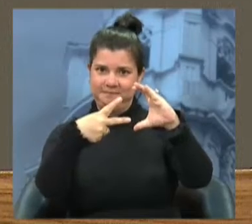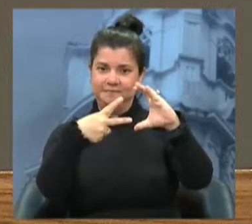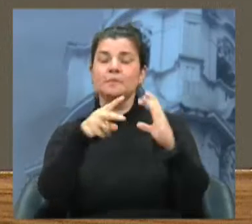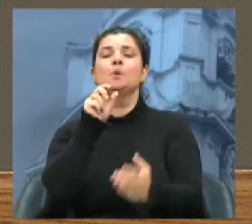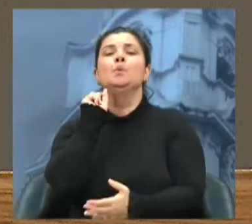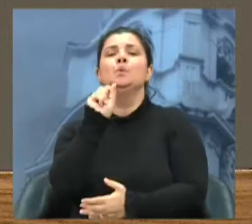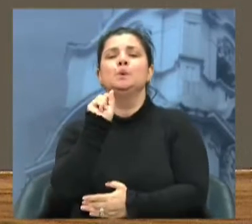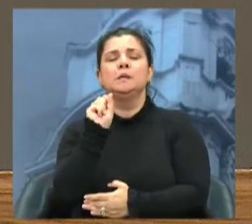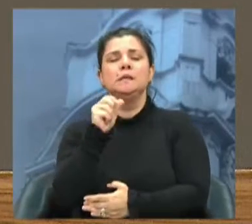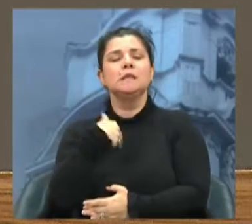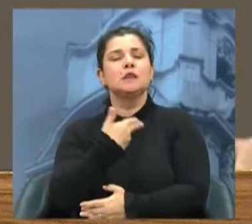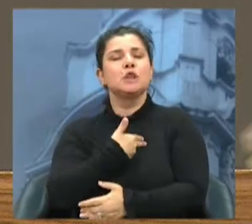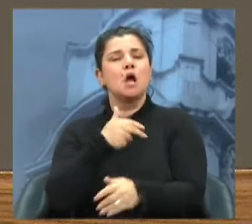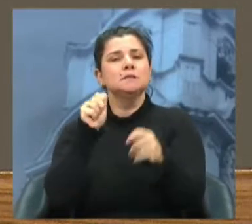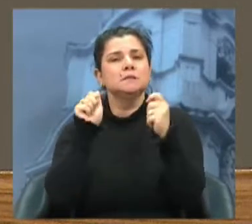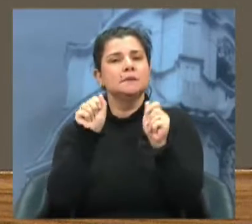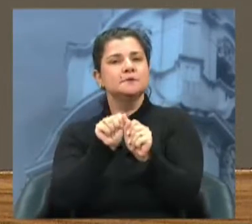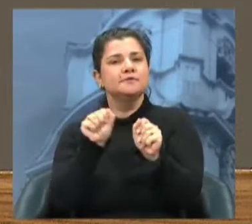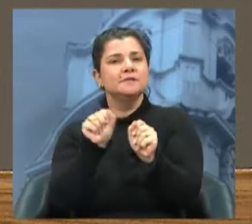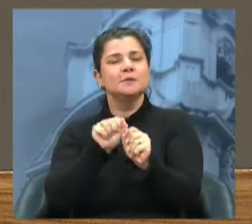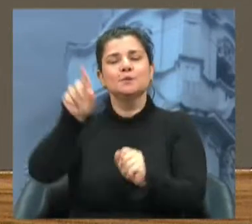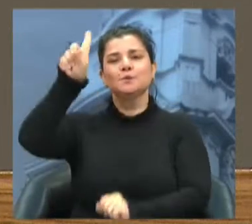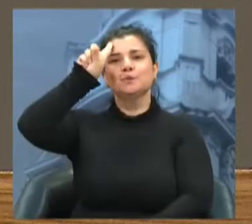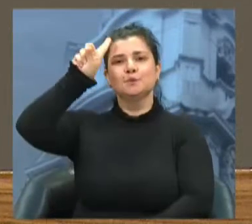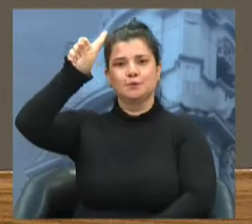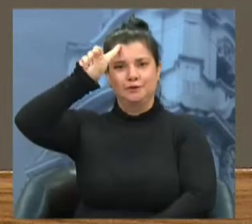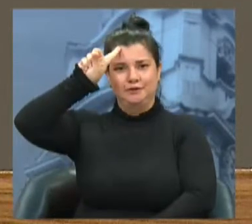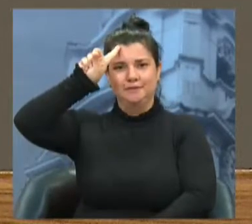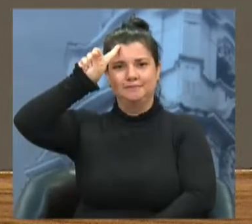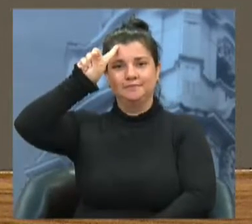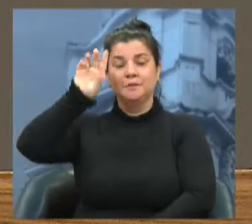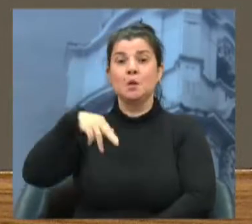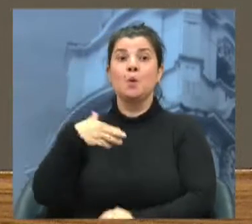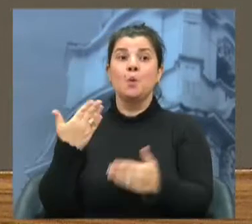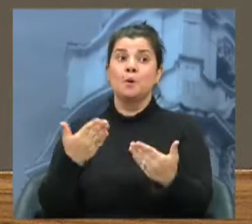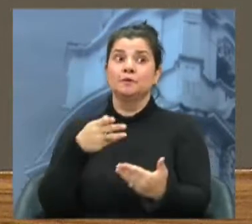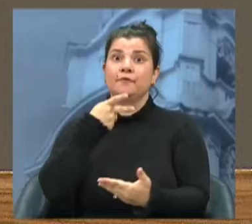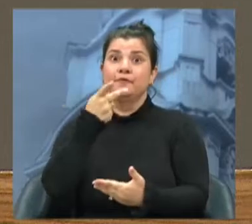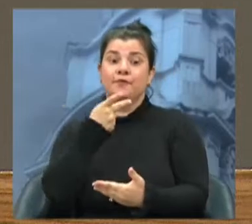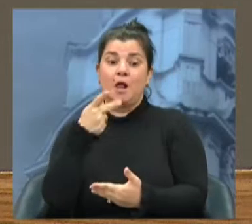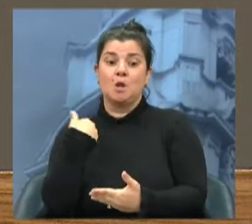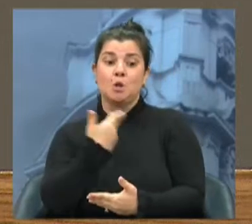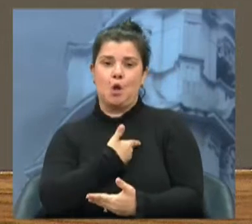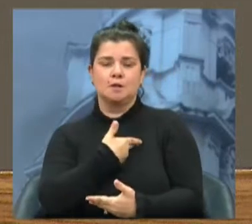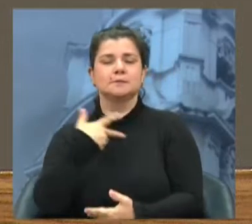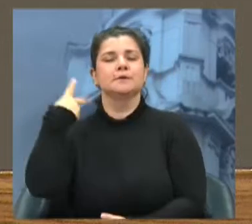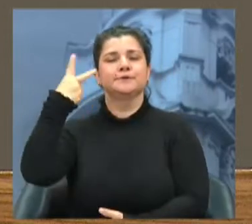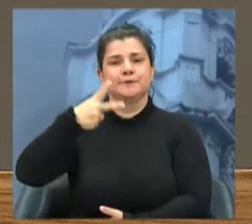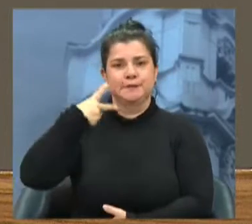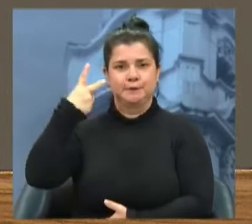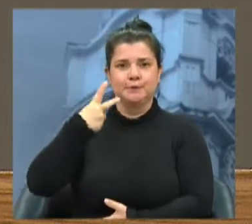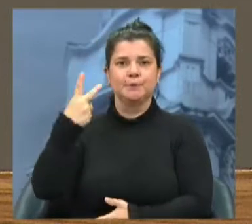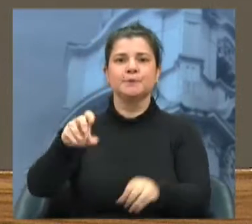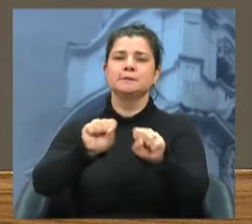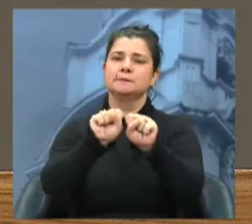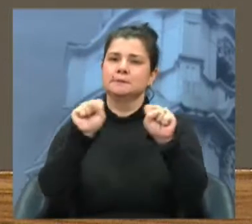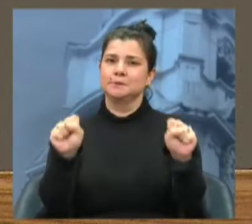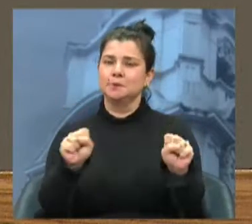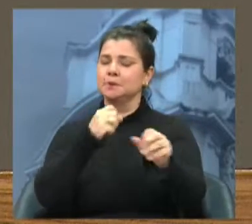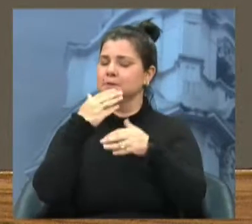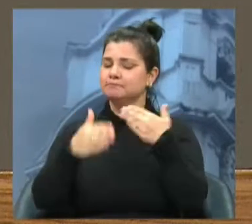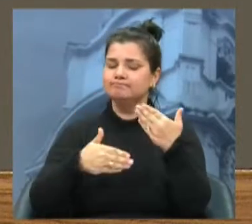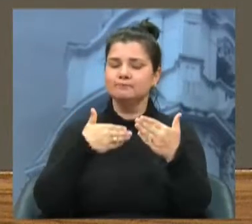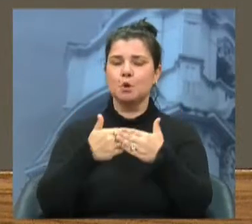que nós fizemos todo dia. Quando digo nós, é os vereadores e os servidores todos.